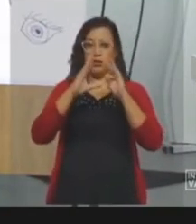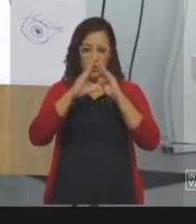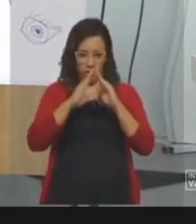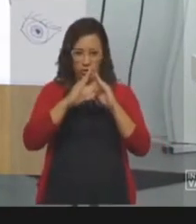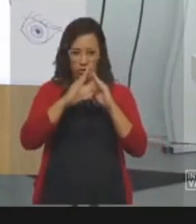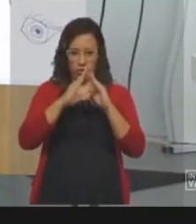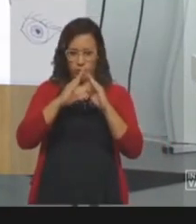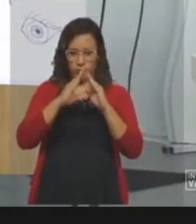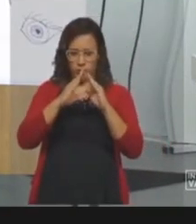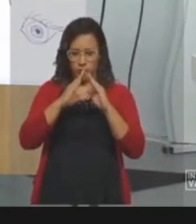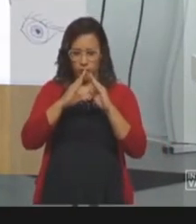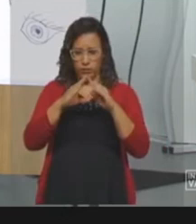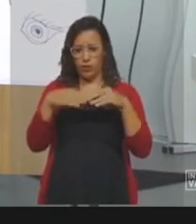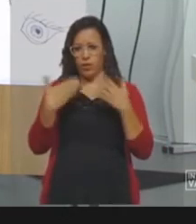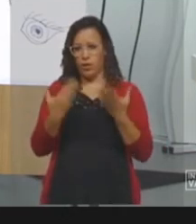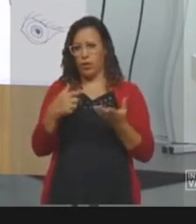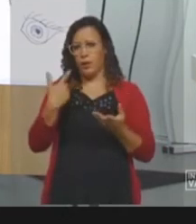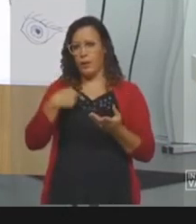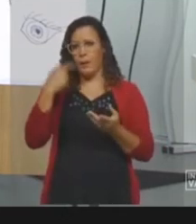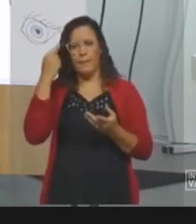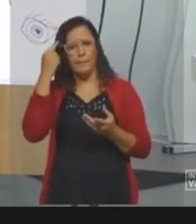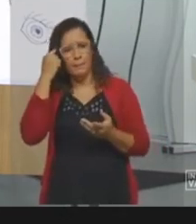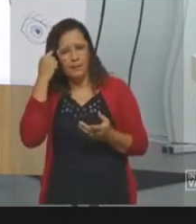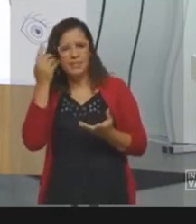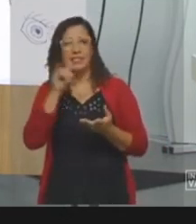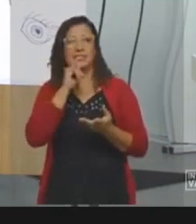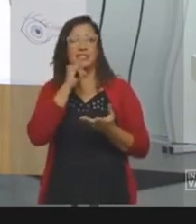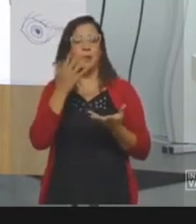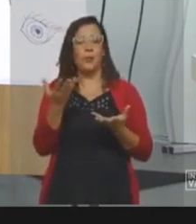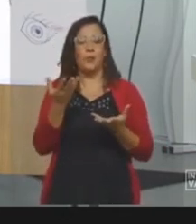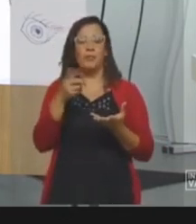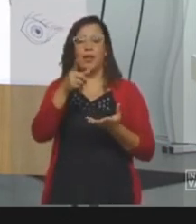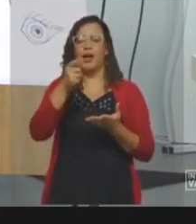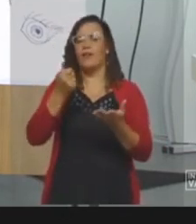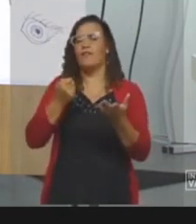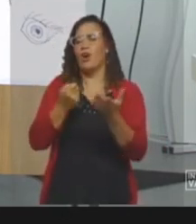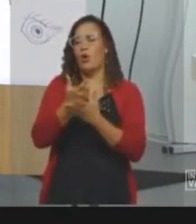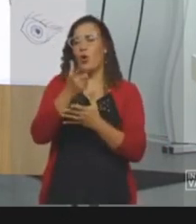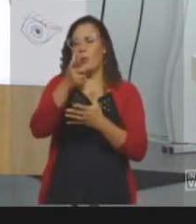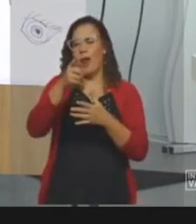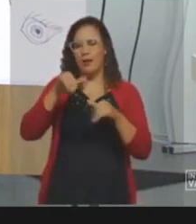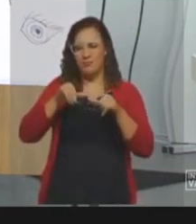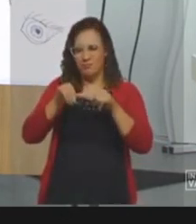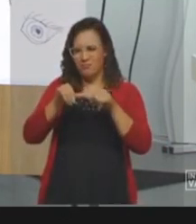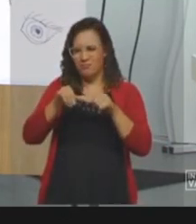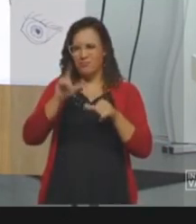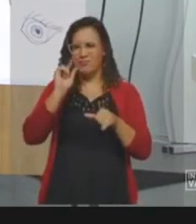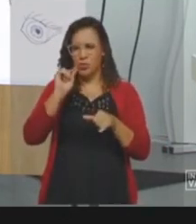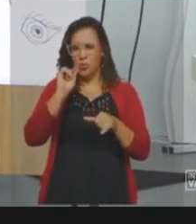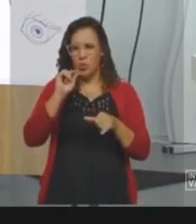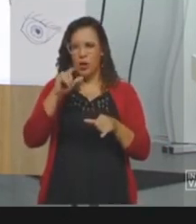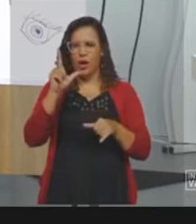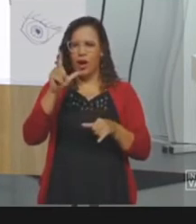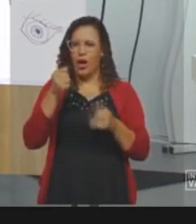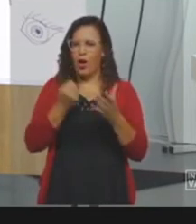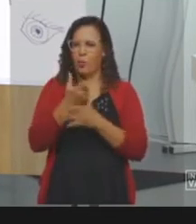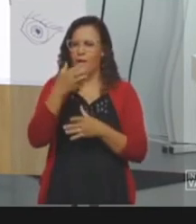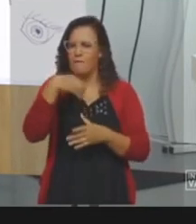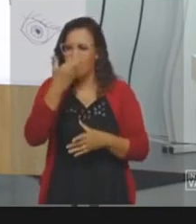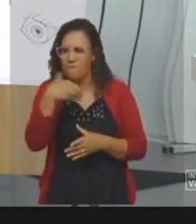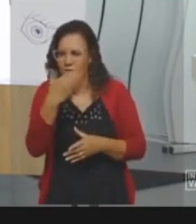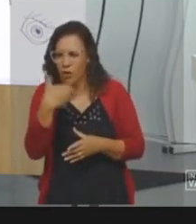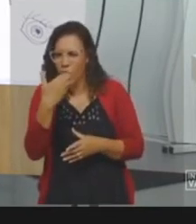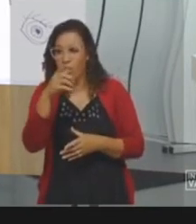transgênico quando nós pensamos hoje no sacolão, né? Quando você vai comprar frutas, verduras e legumes, nós temos já muitos